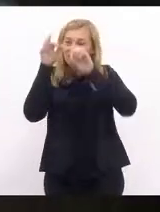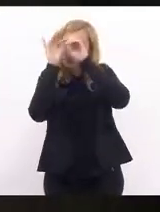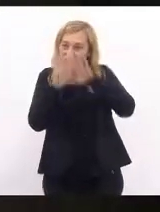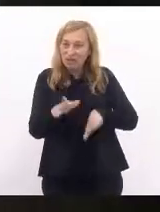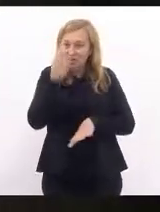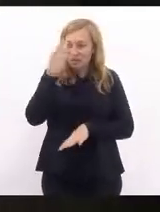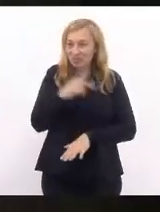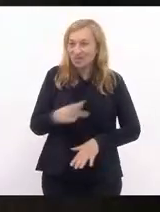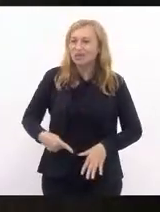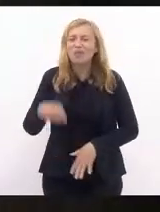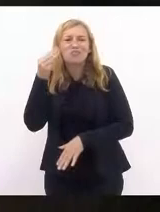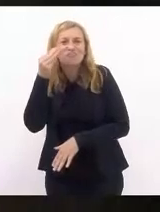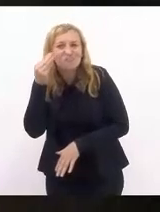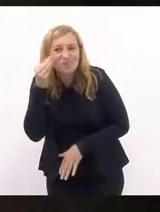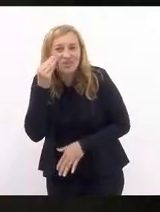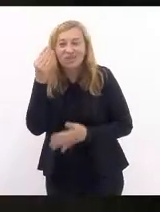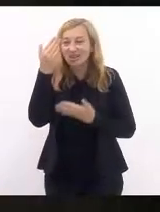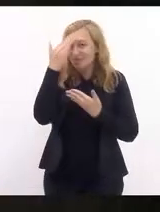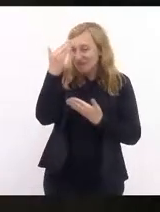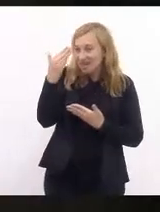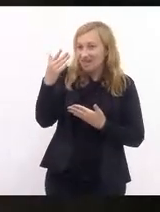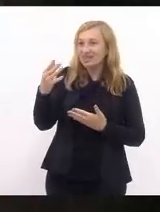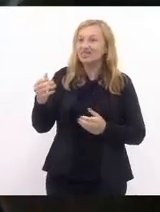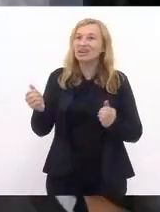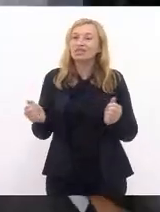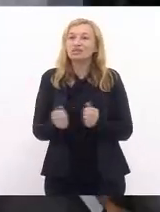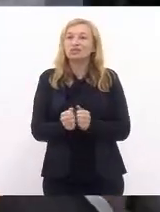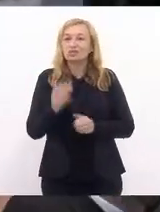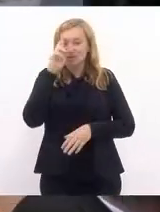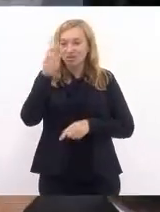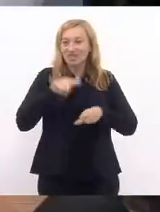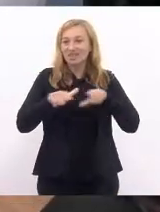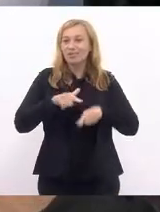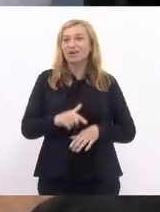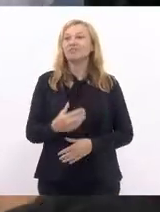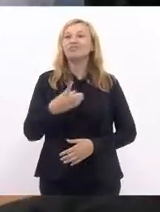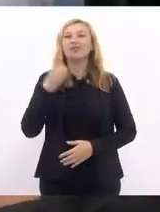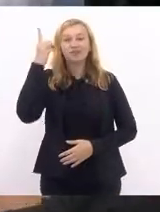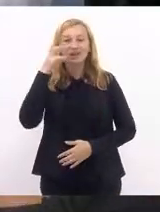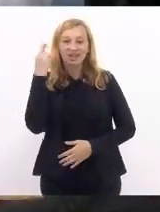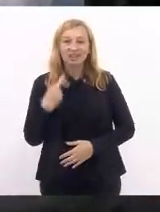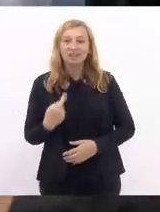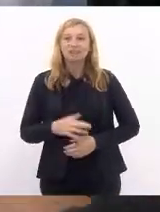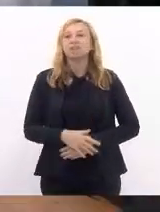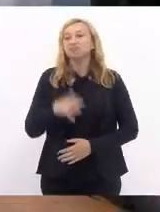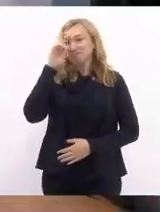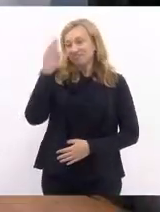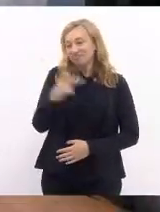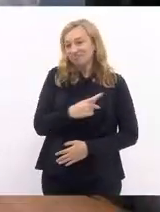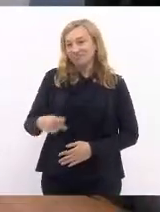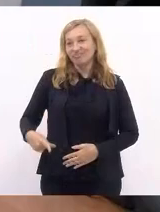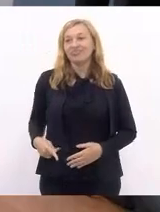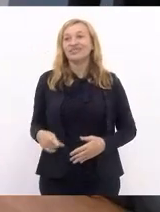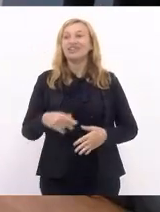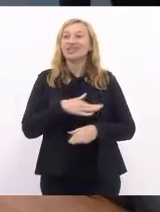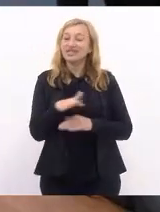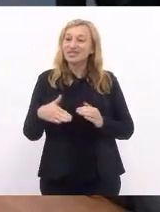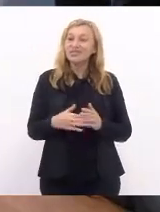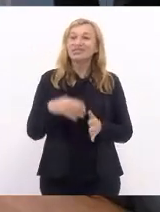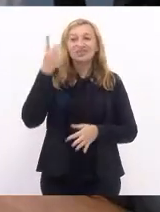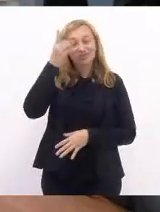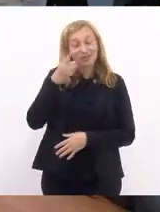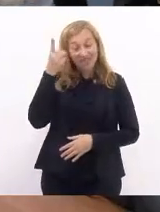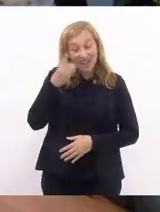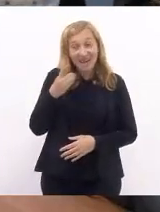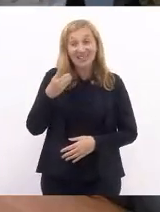abençoe presente muito obrigado pela oportunidade daqui funciona para neste mandar testada Renata senhor presidente senhoras deputadas